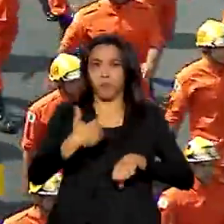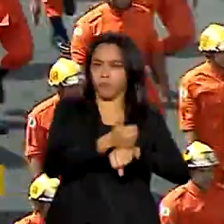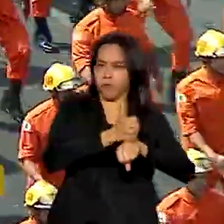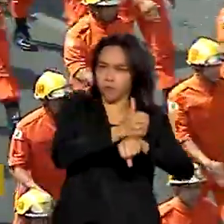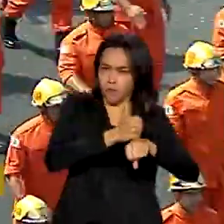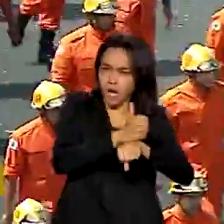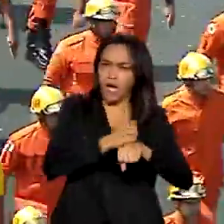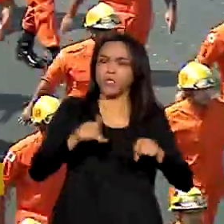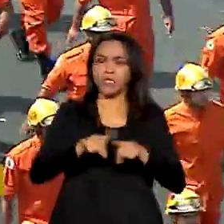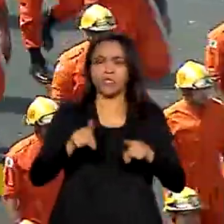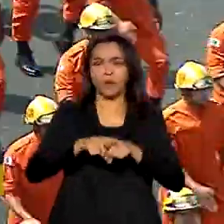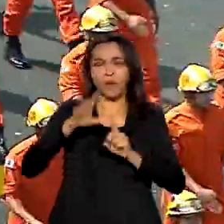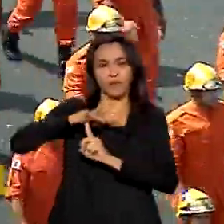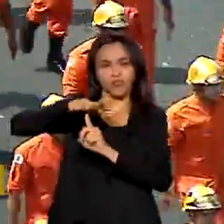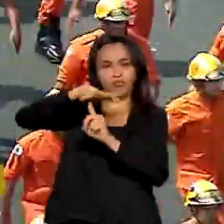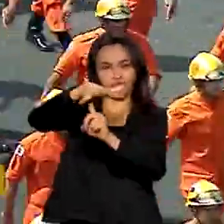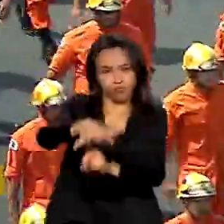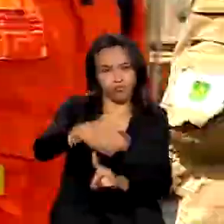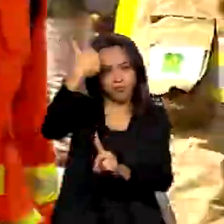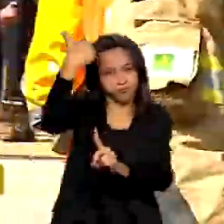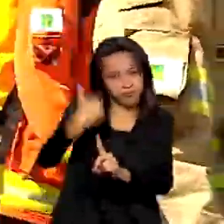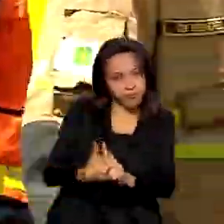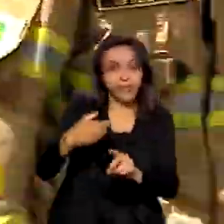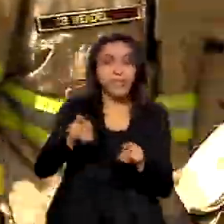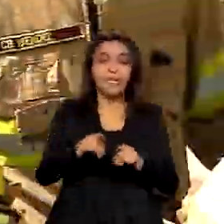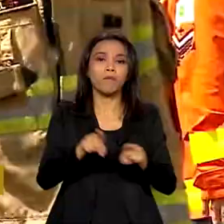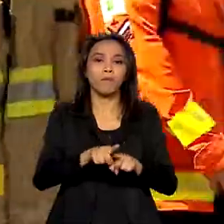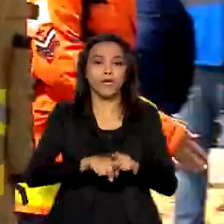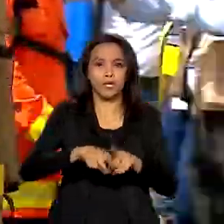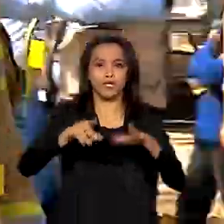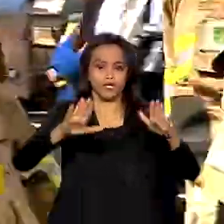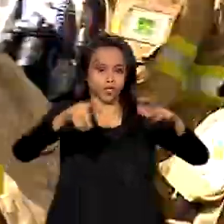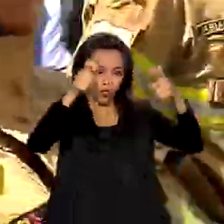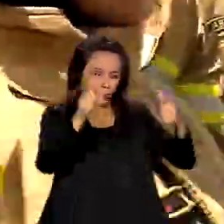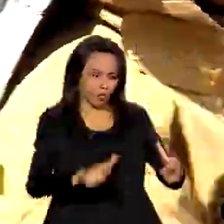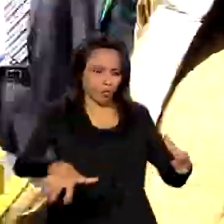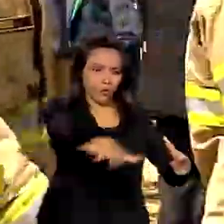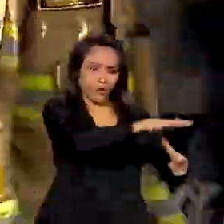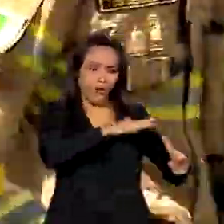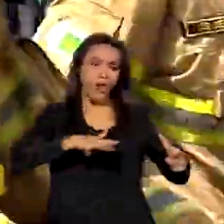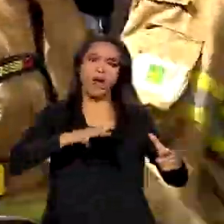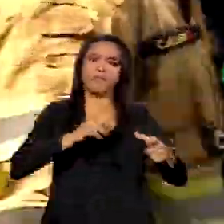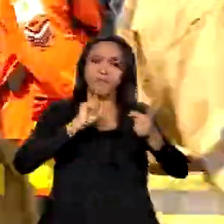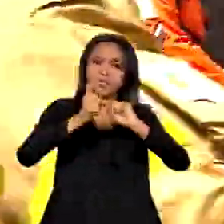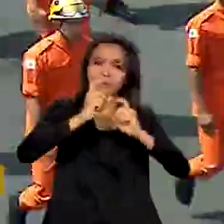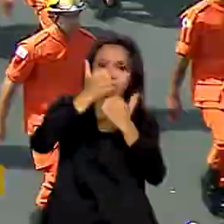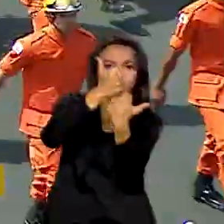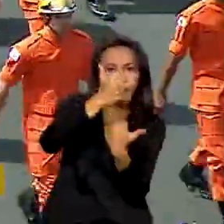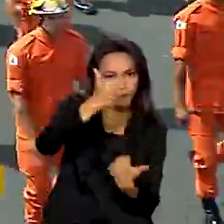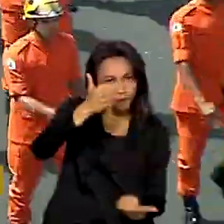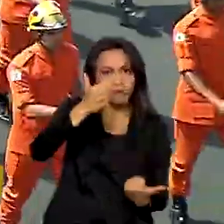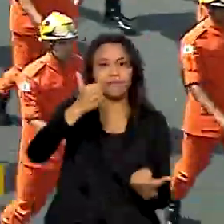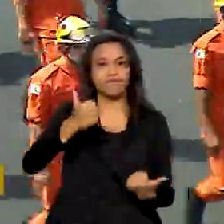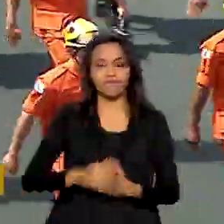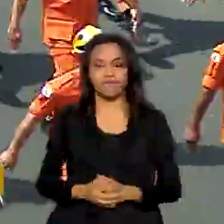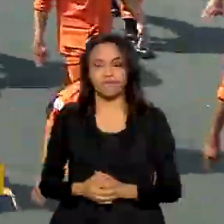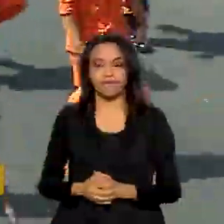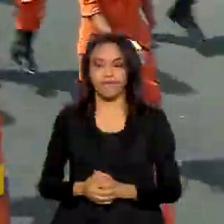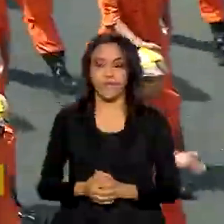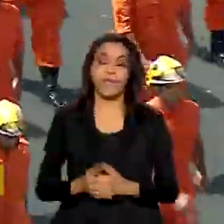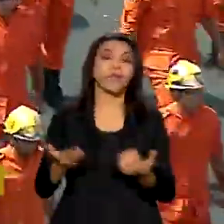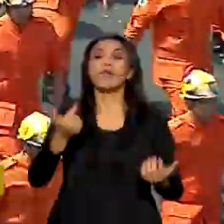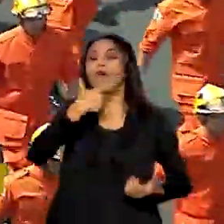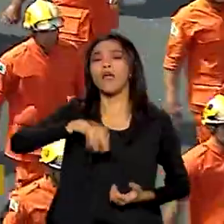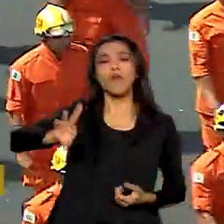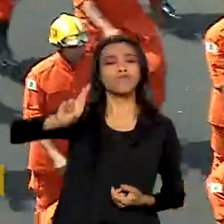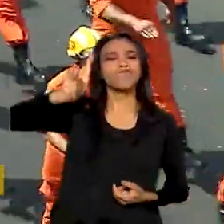de aeronaves, comandantes de quartel e atividades administrativas. Comanda o pelotão